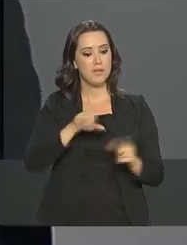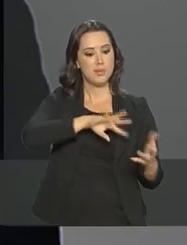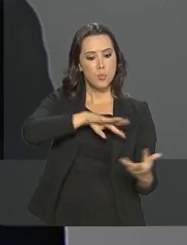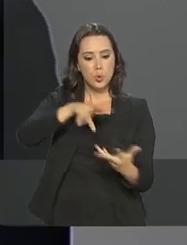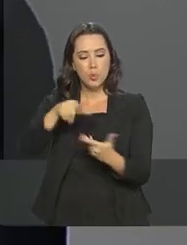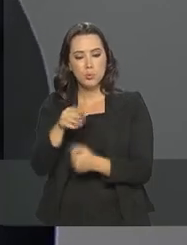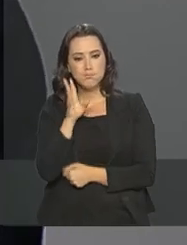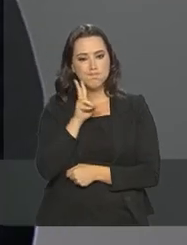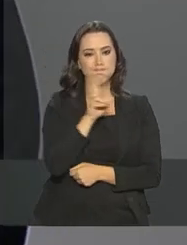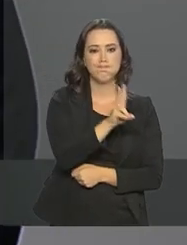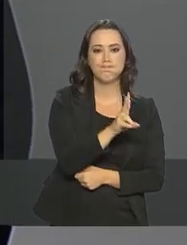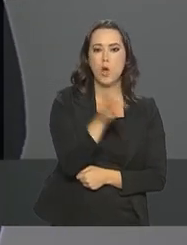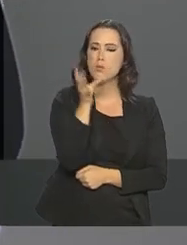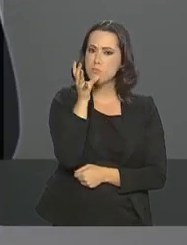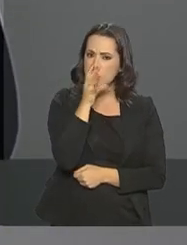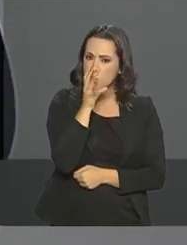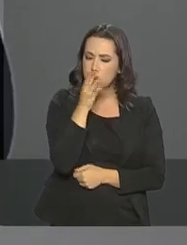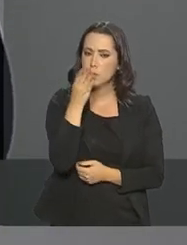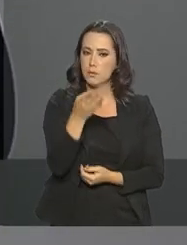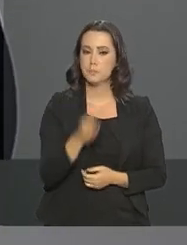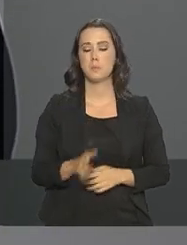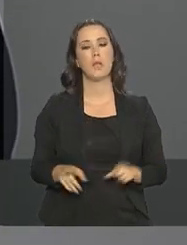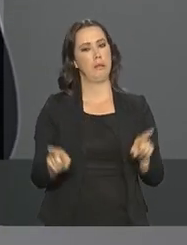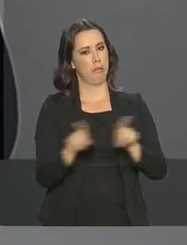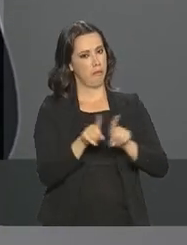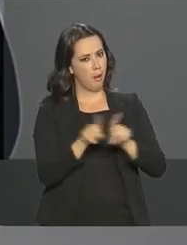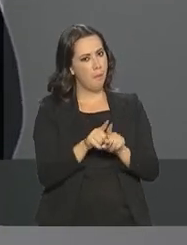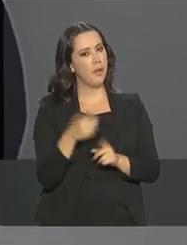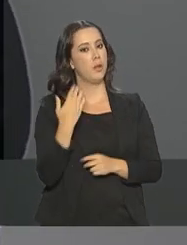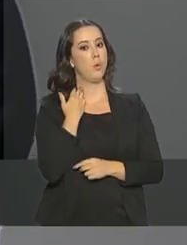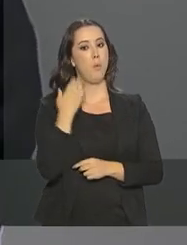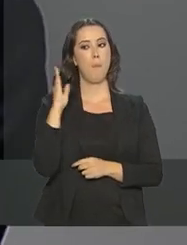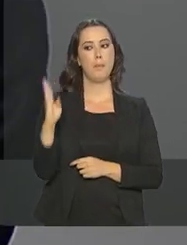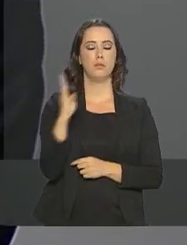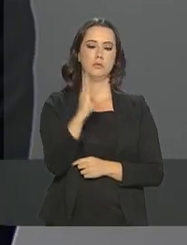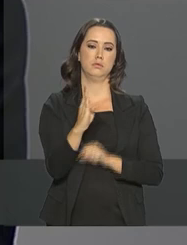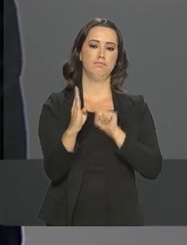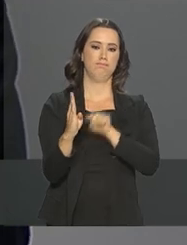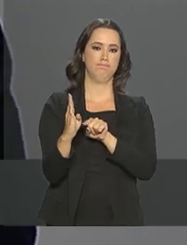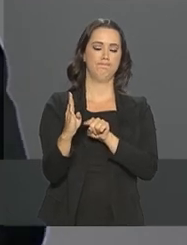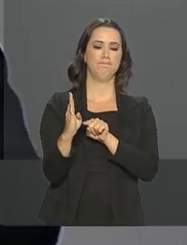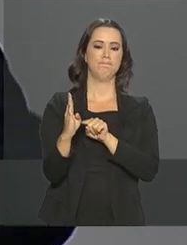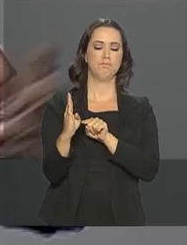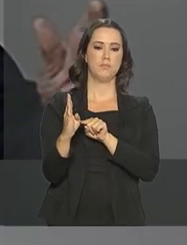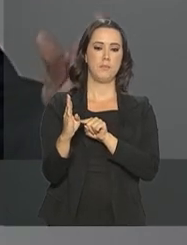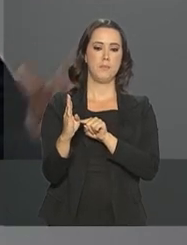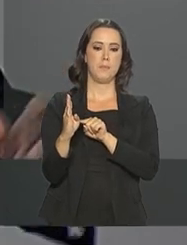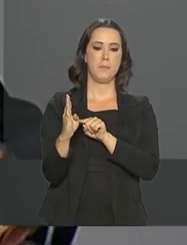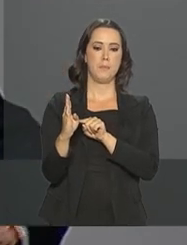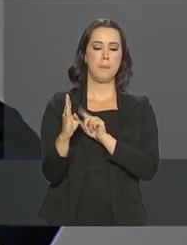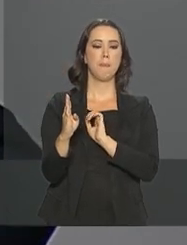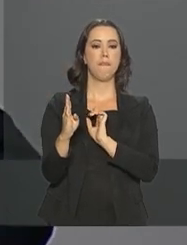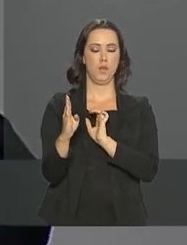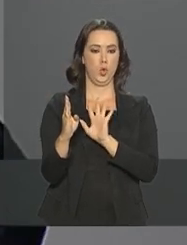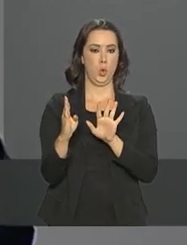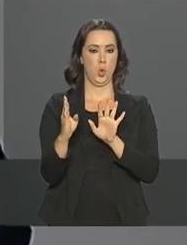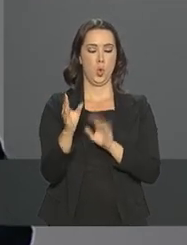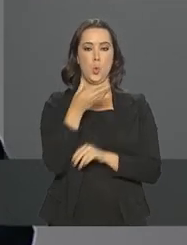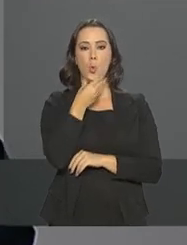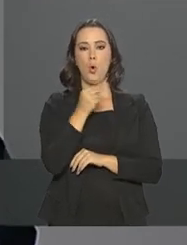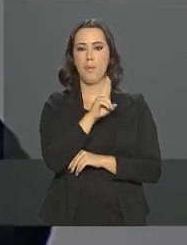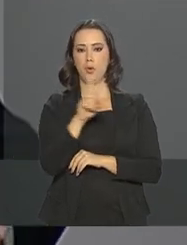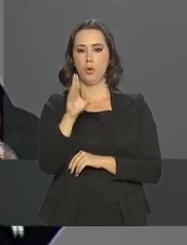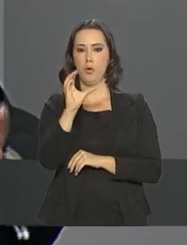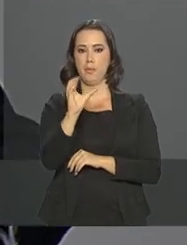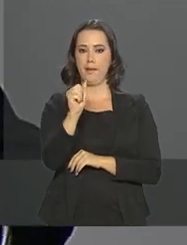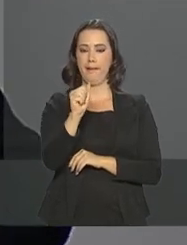internacional o exemplo do banco do brasil é muito recentemente a o caffarelli me ligava e